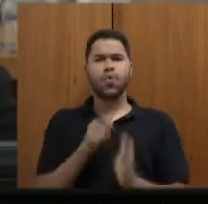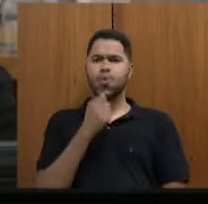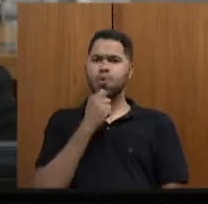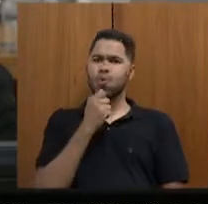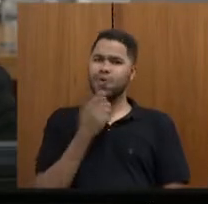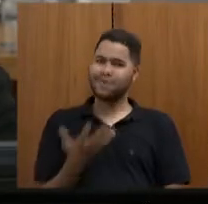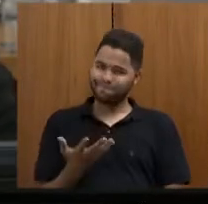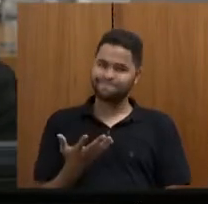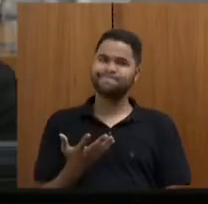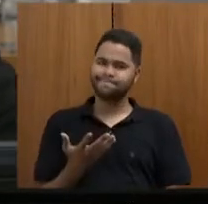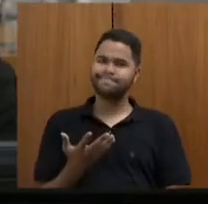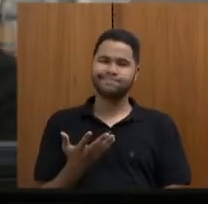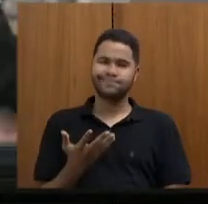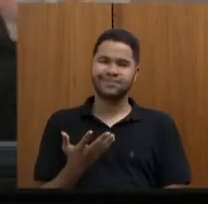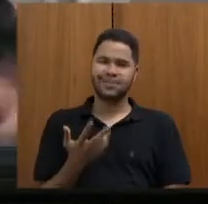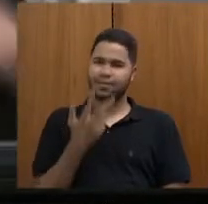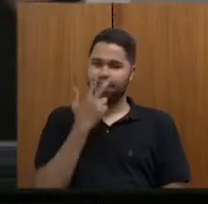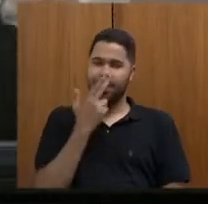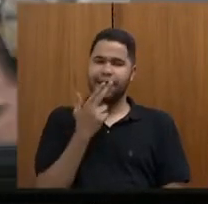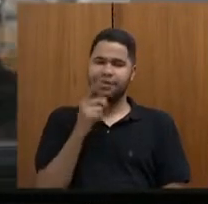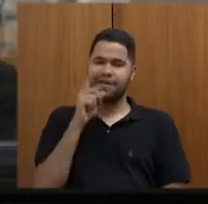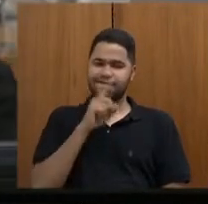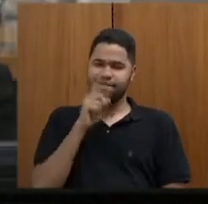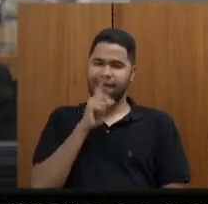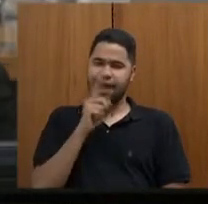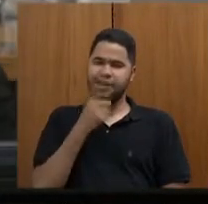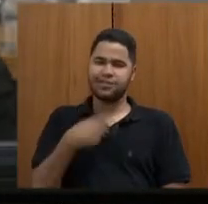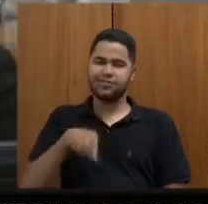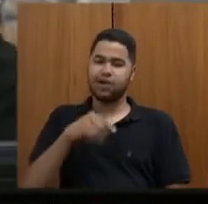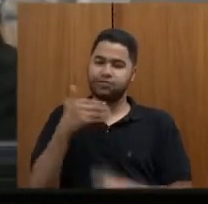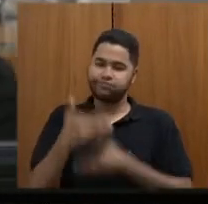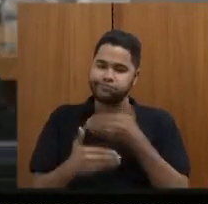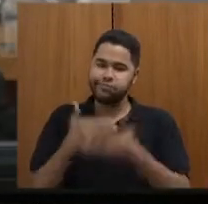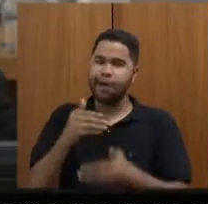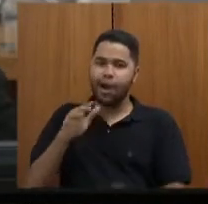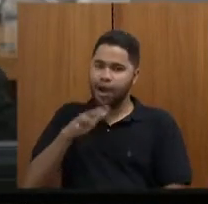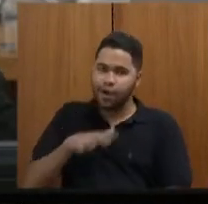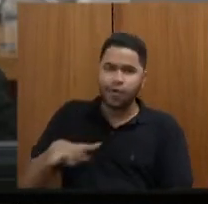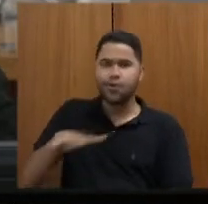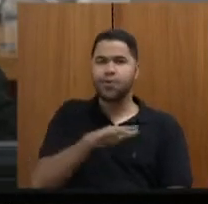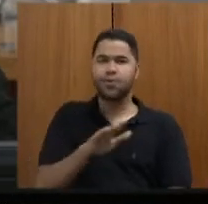é uma política que não é muito cara e nós estamos desenvolvendo muito no Estado como um todo.